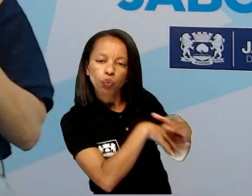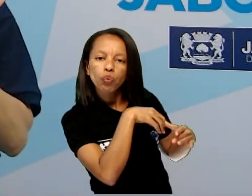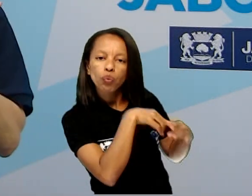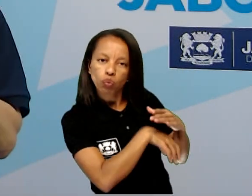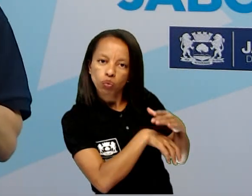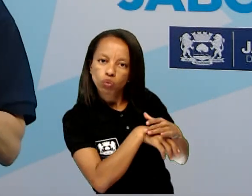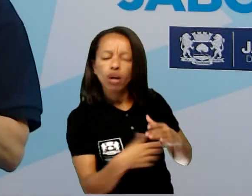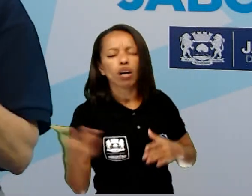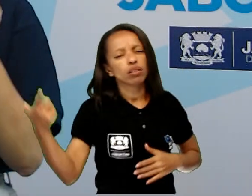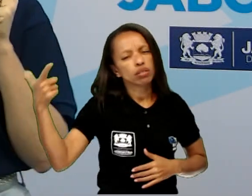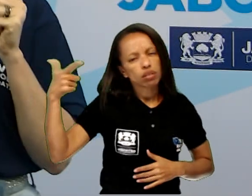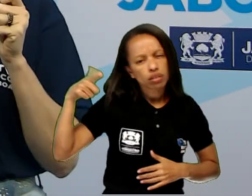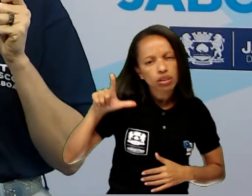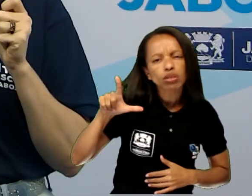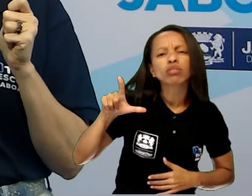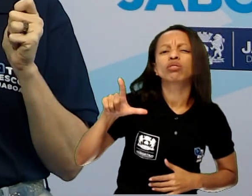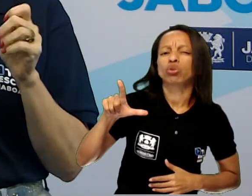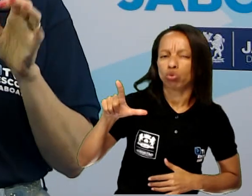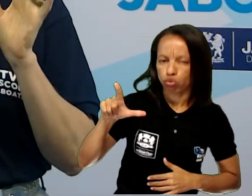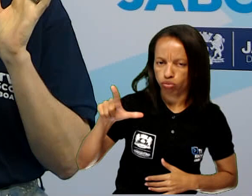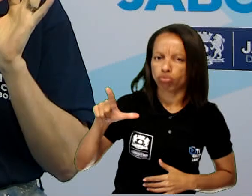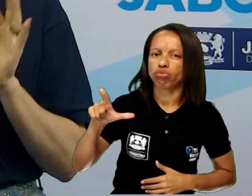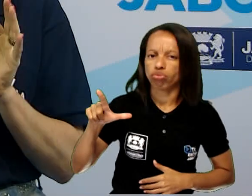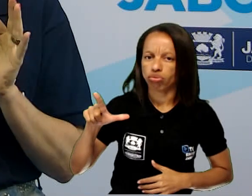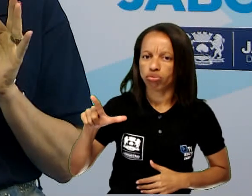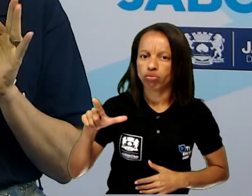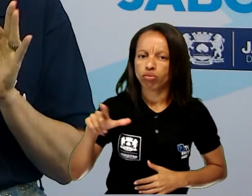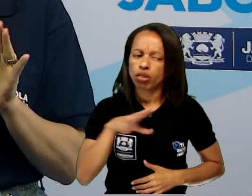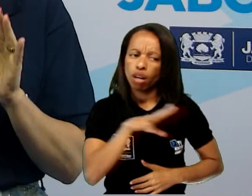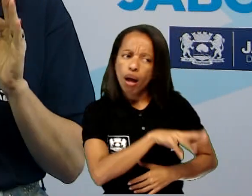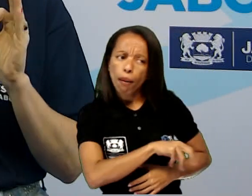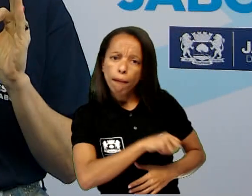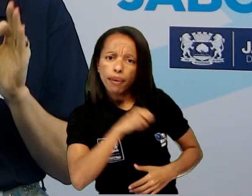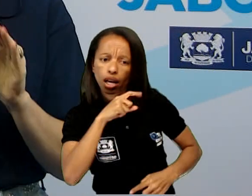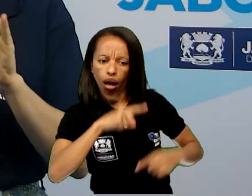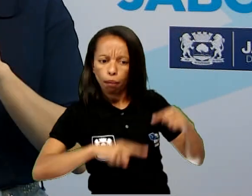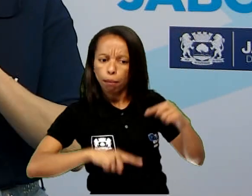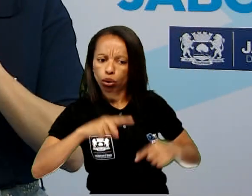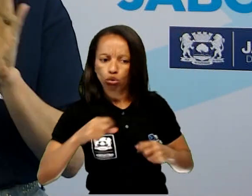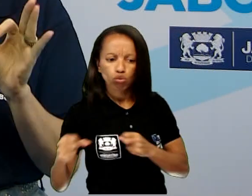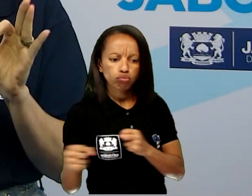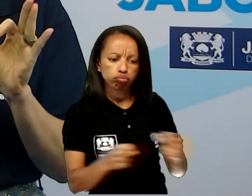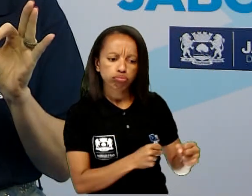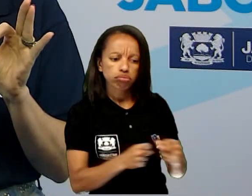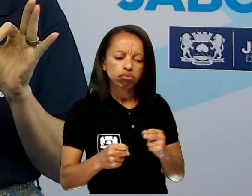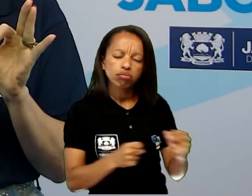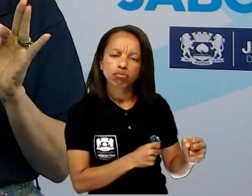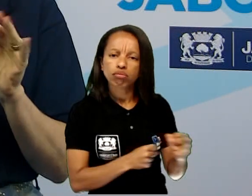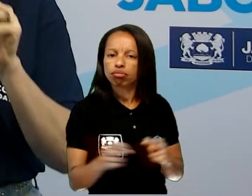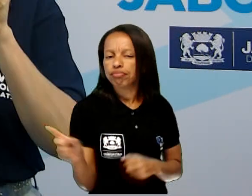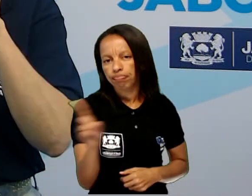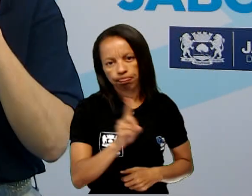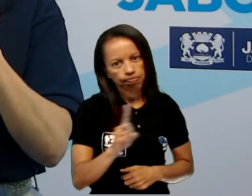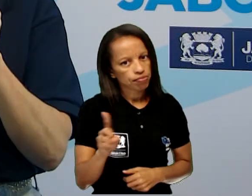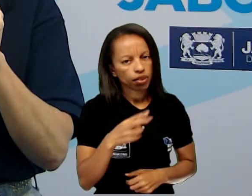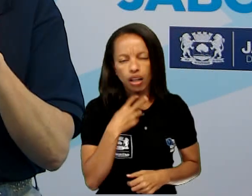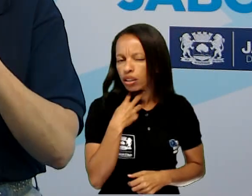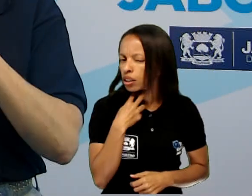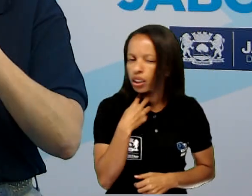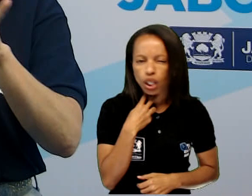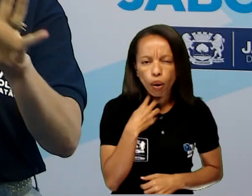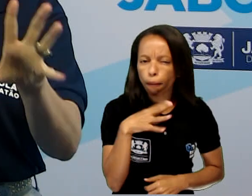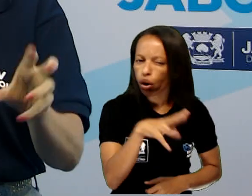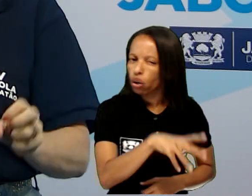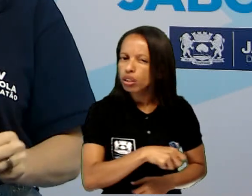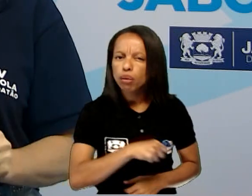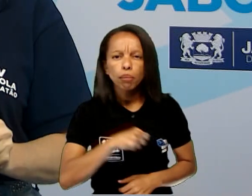uma vez, enfatizando, não mexe em produtos que não são para criança mexer. Você não pode mexer naquilo